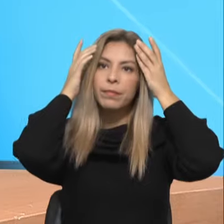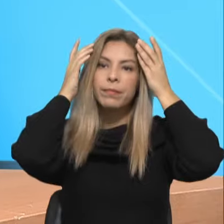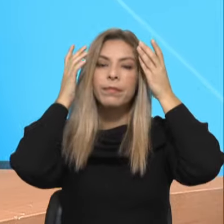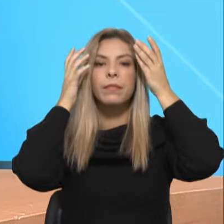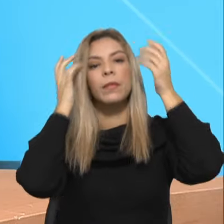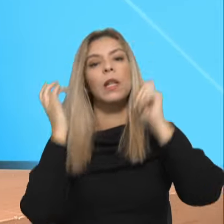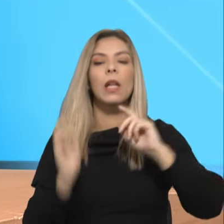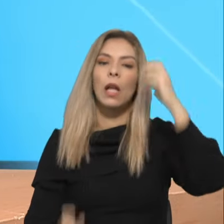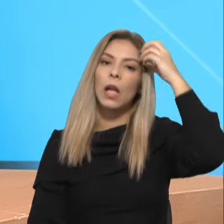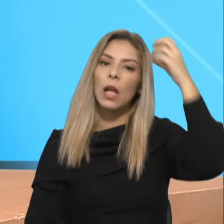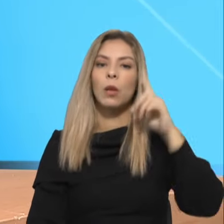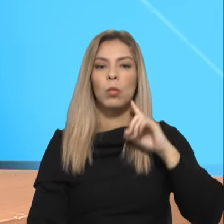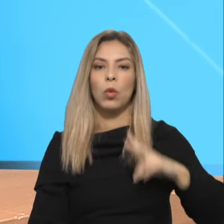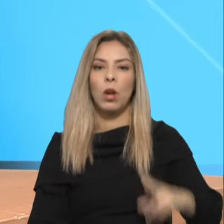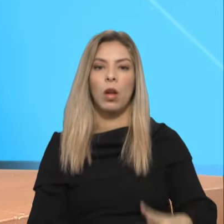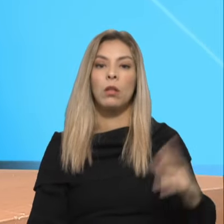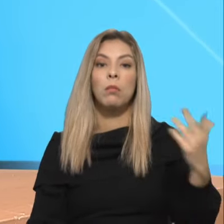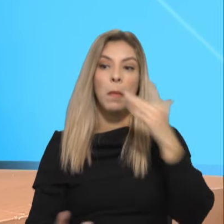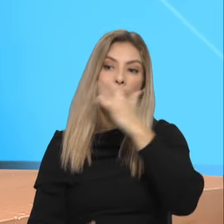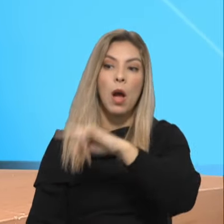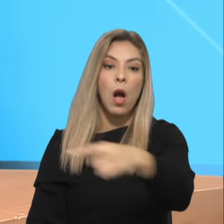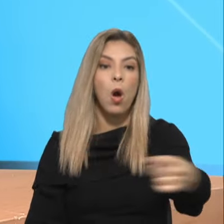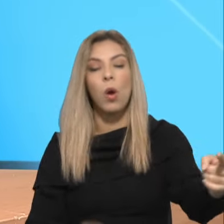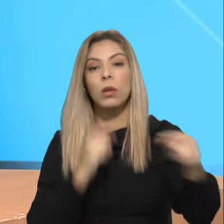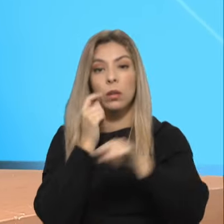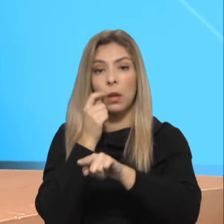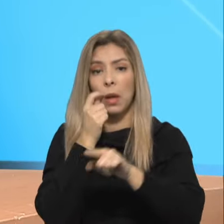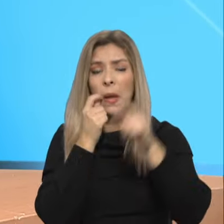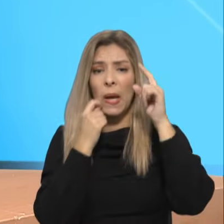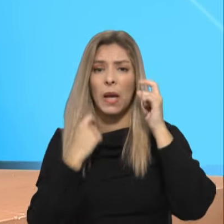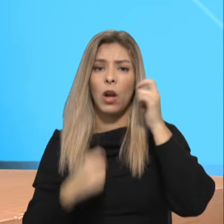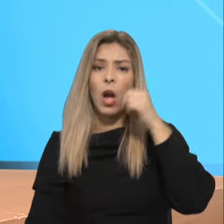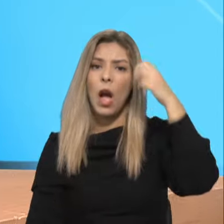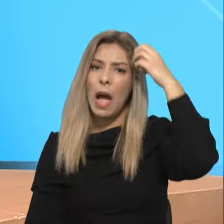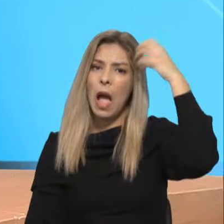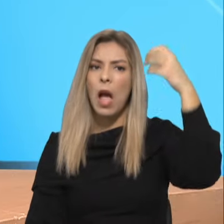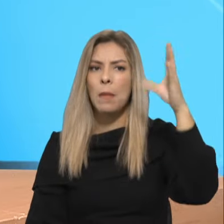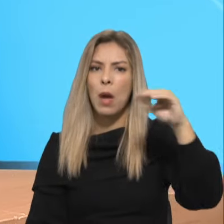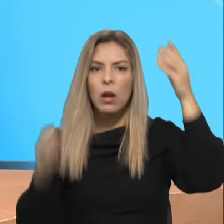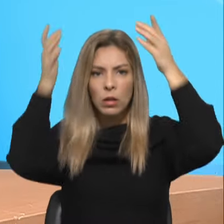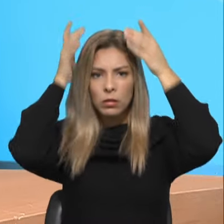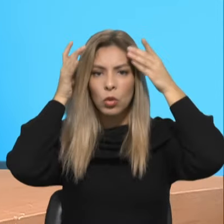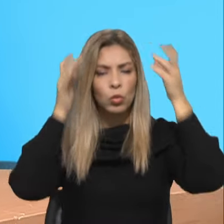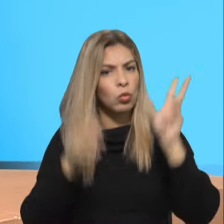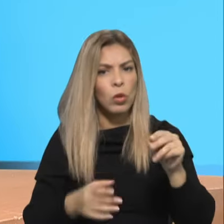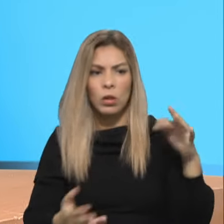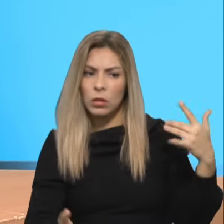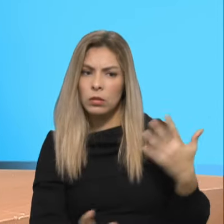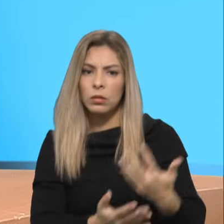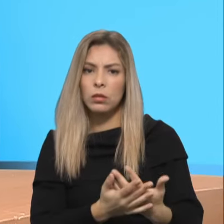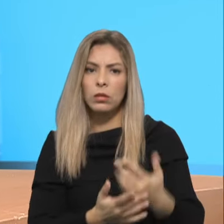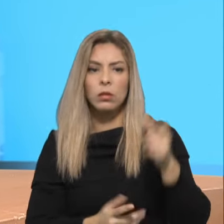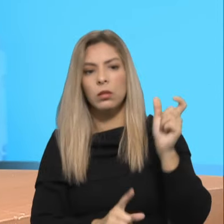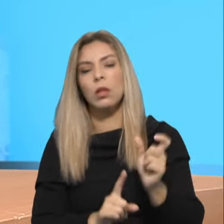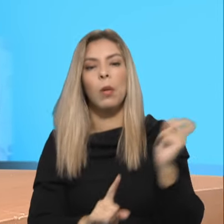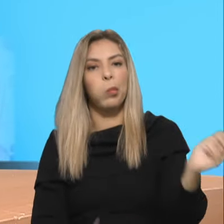momento, nunca mais nenhum rei usou a coroa, Maria foi considerada a Rainha de Portugal e a Padroeira de Portugal, e o Dom João IV